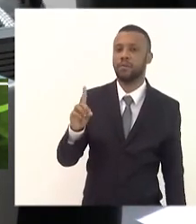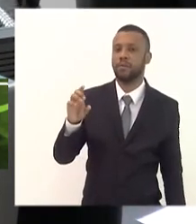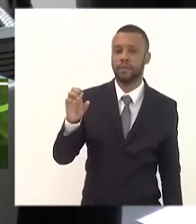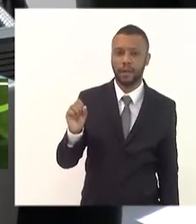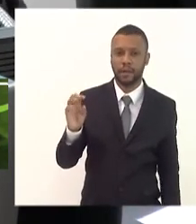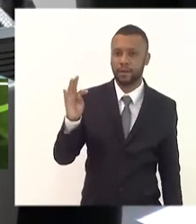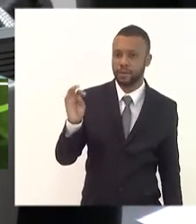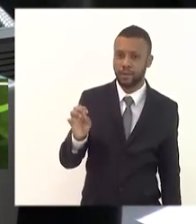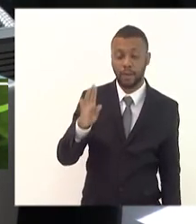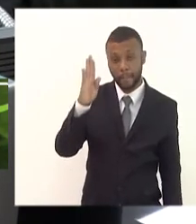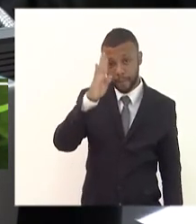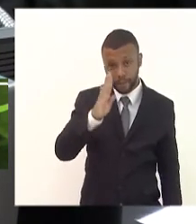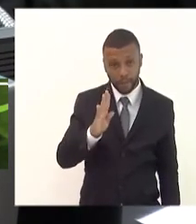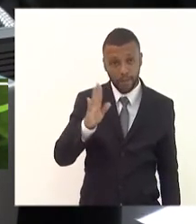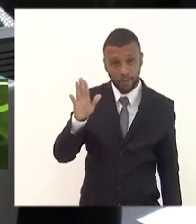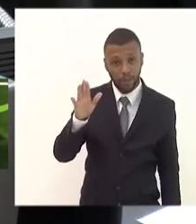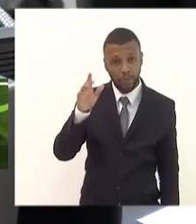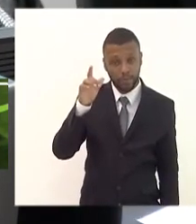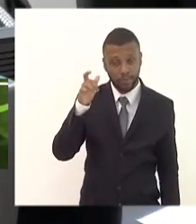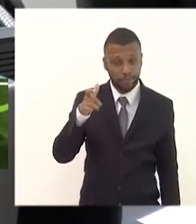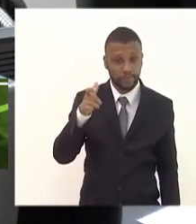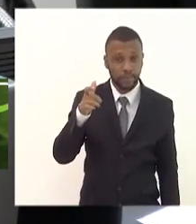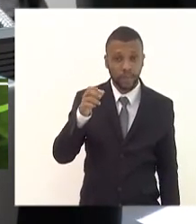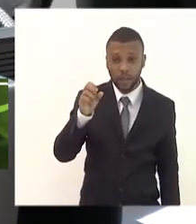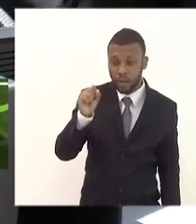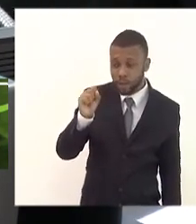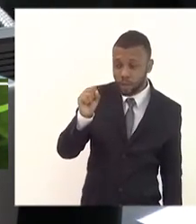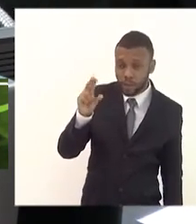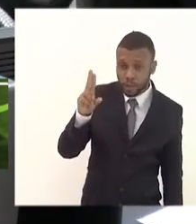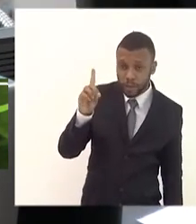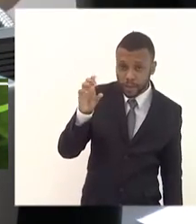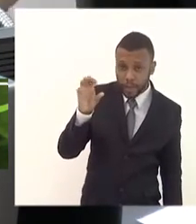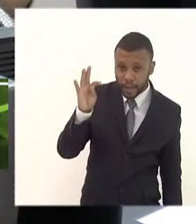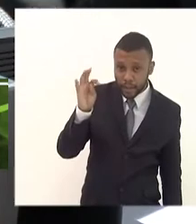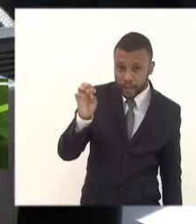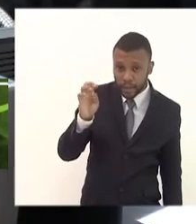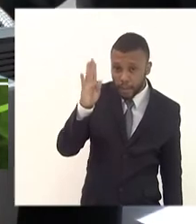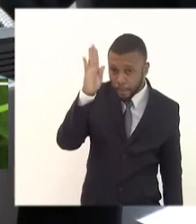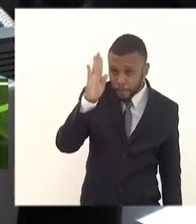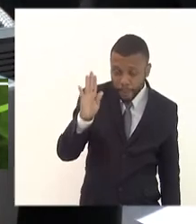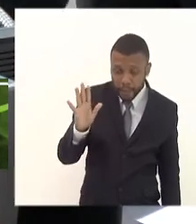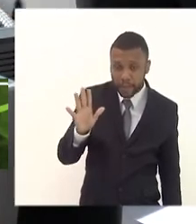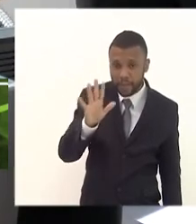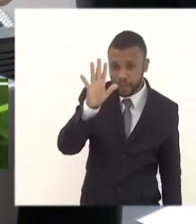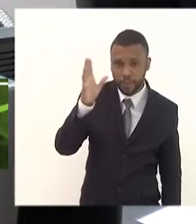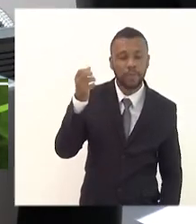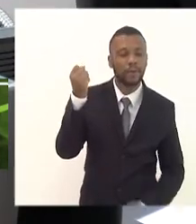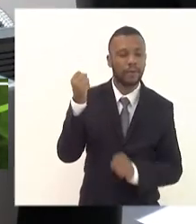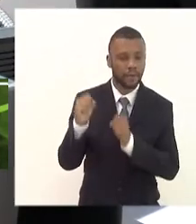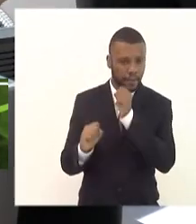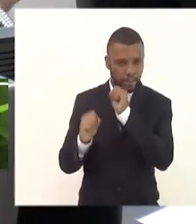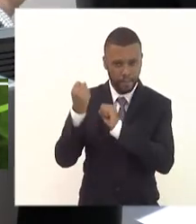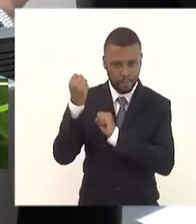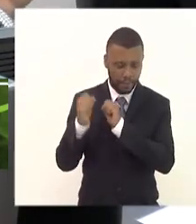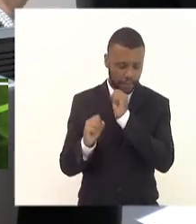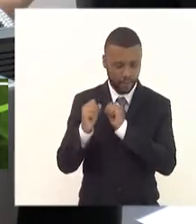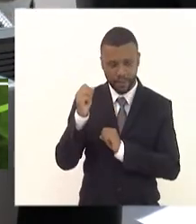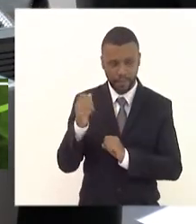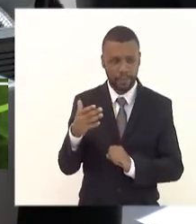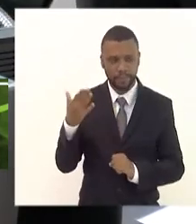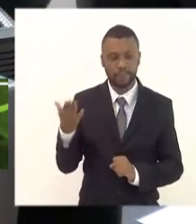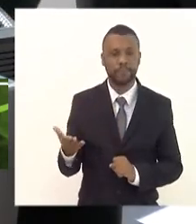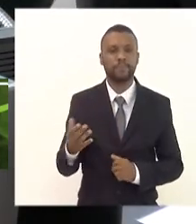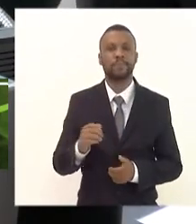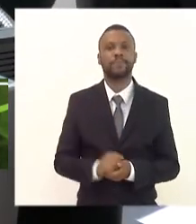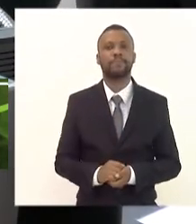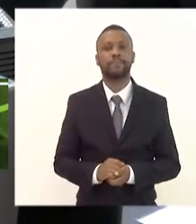não é pretensiosa a empresa, não é só o Sudeste do Brasil, né? A Sudeste Brasil vai